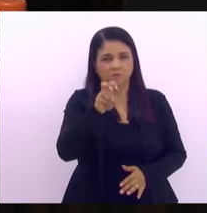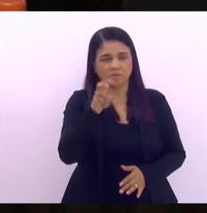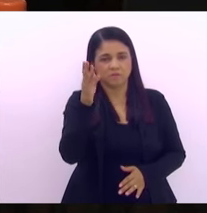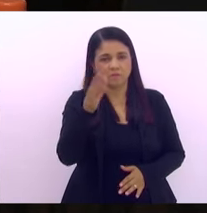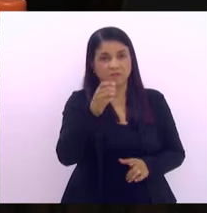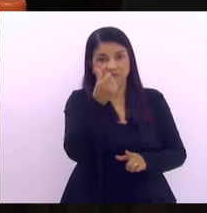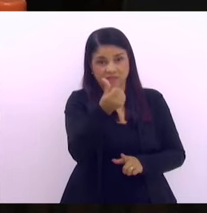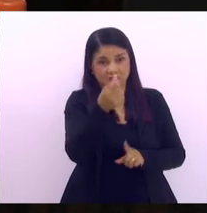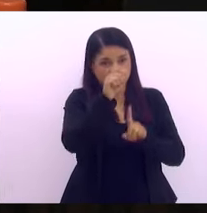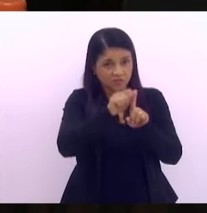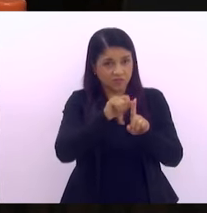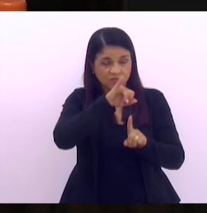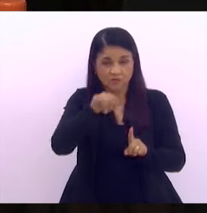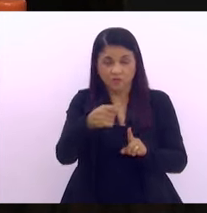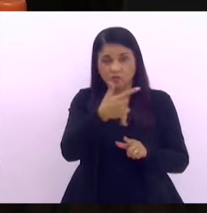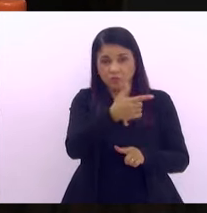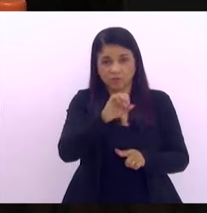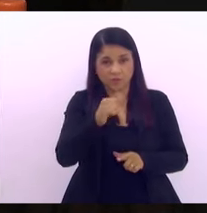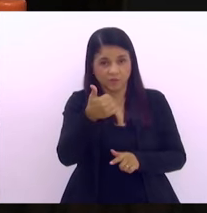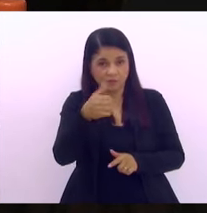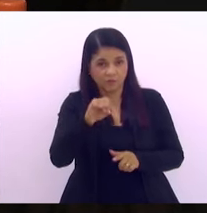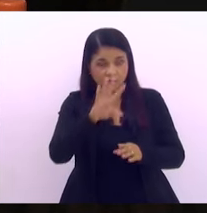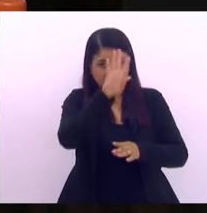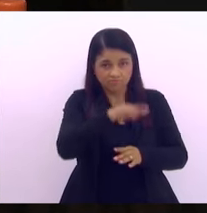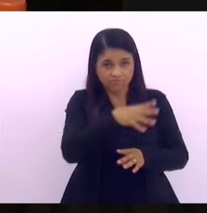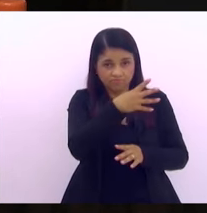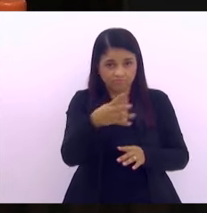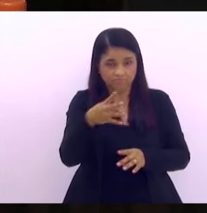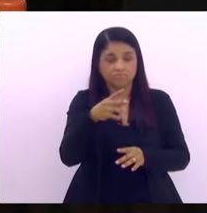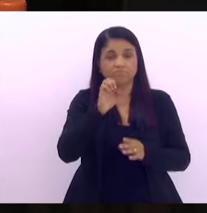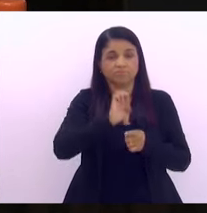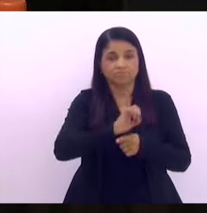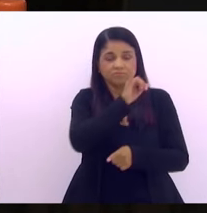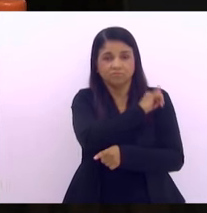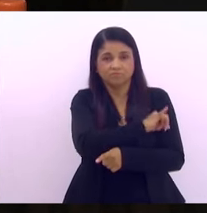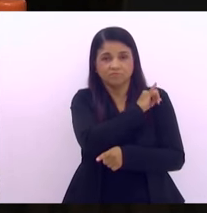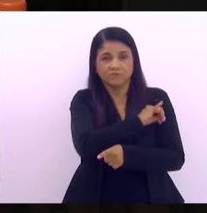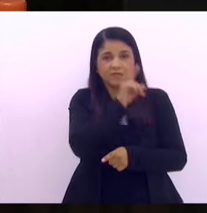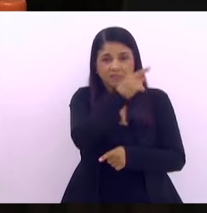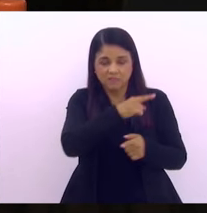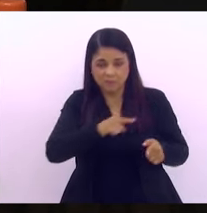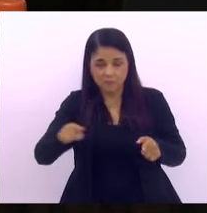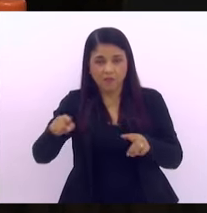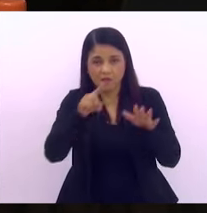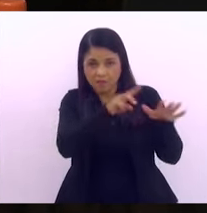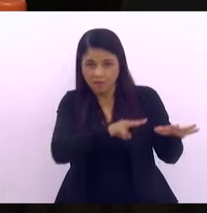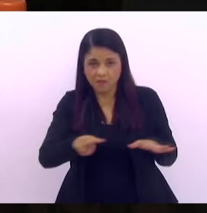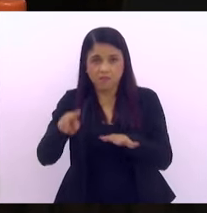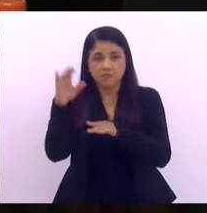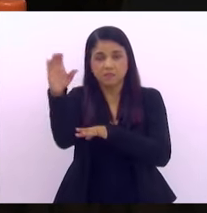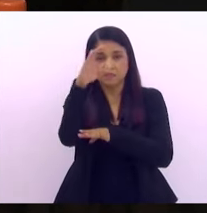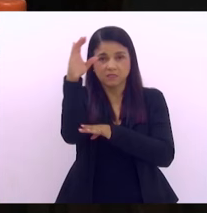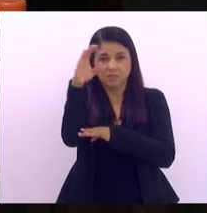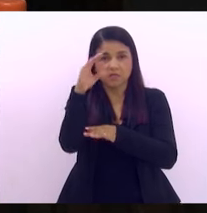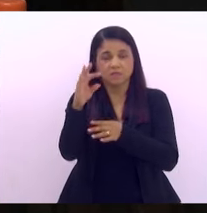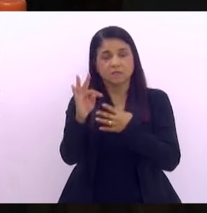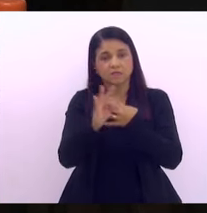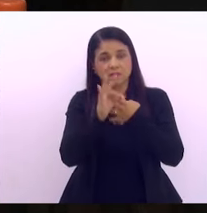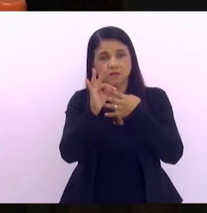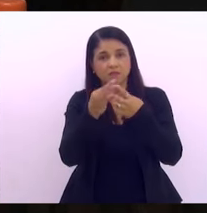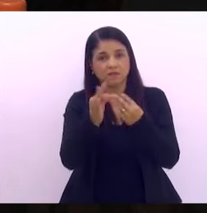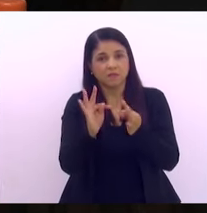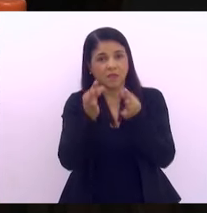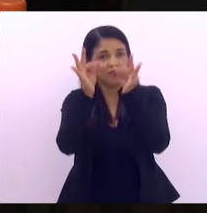5.645, de 6 de janeiro de 2010, incluindo no calendário oficial do Estado do Rio de Janeiro a Semana Estadual de Ciência e Tecnologia.